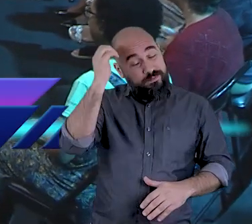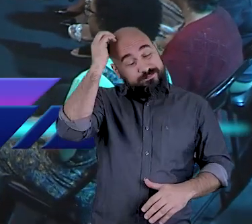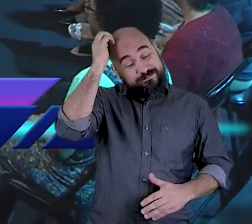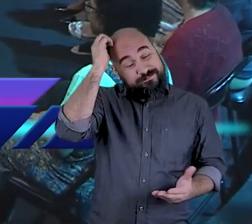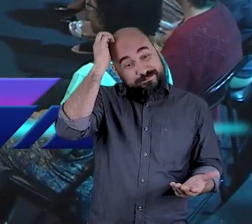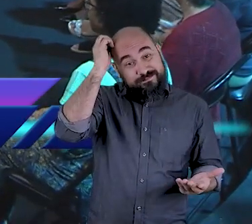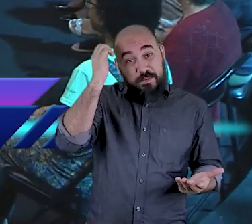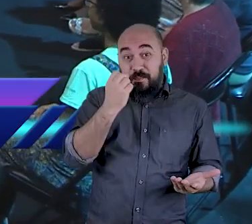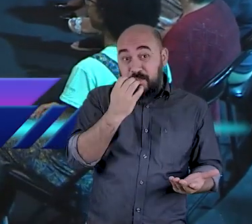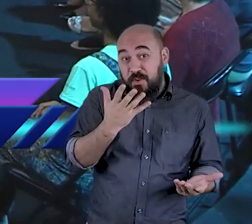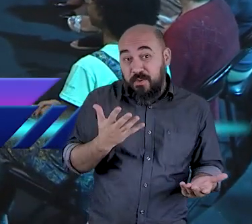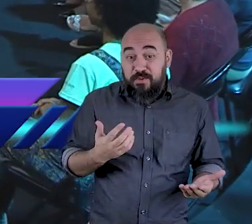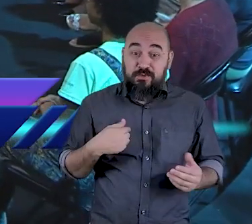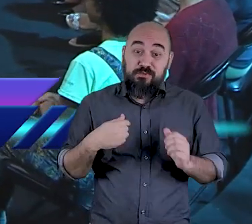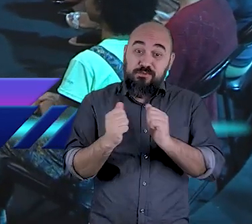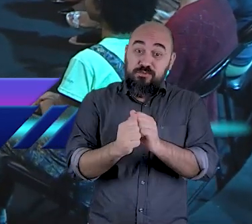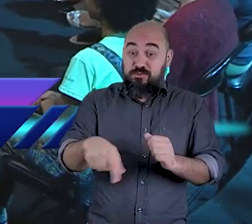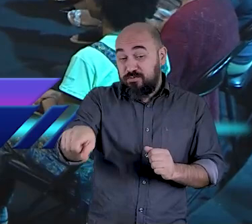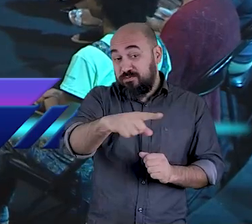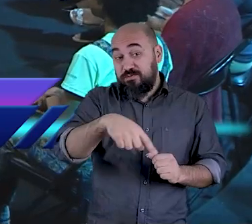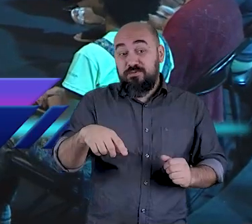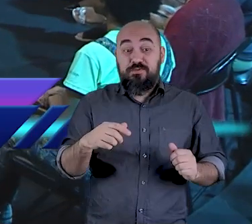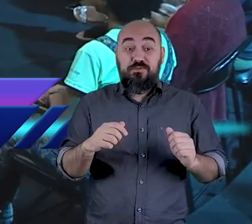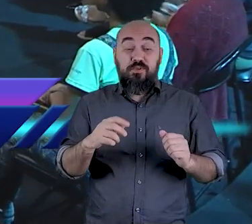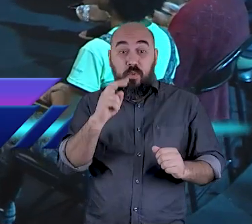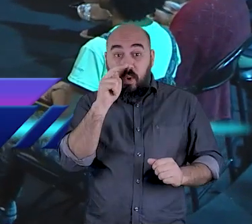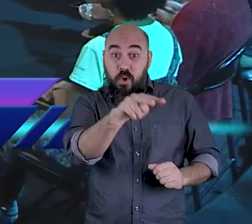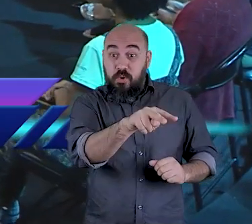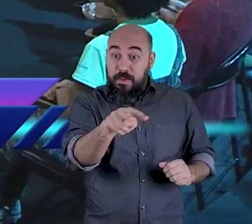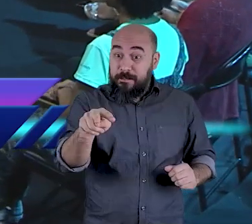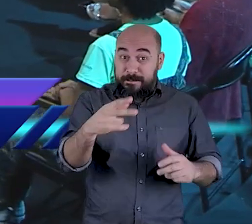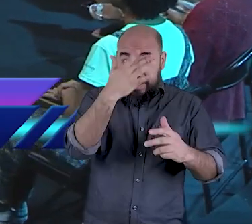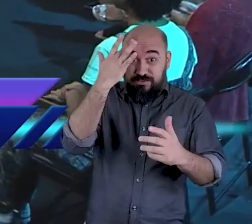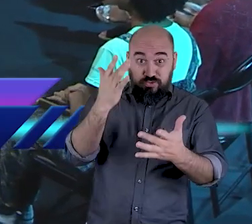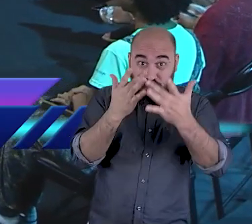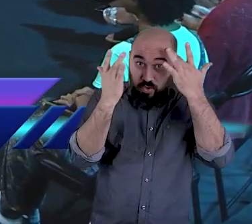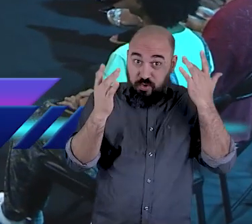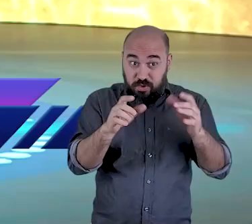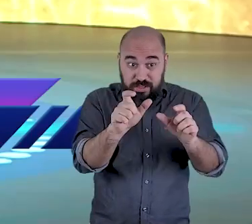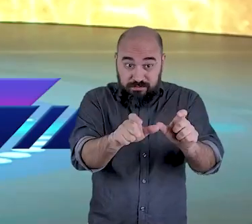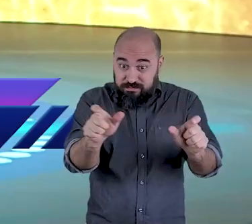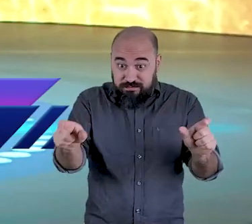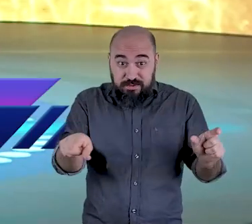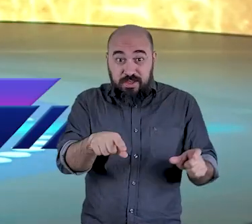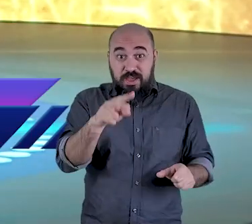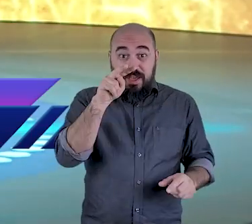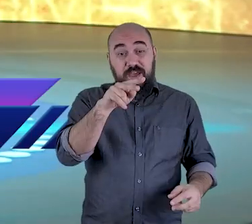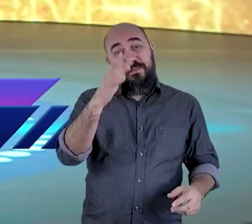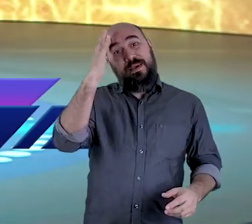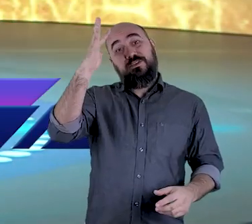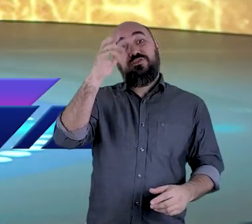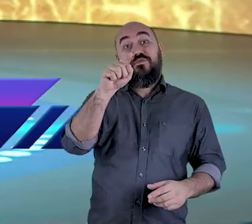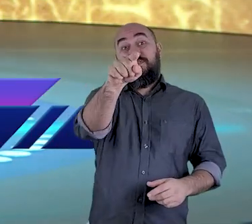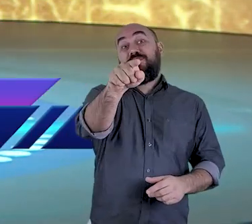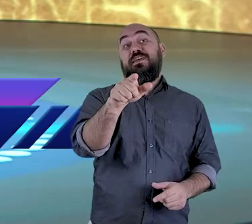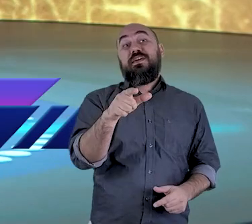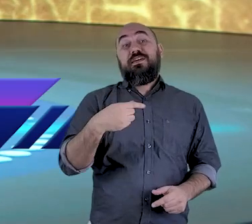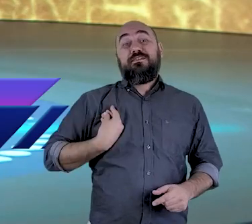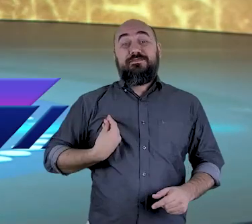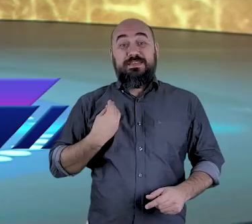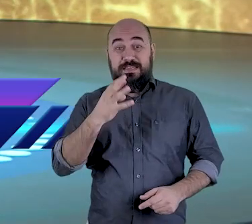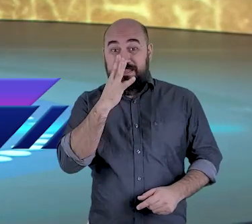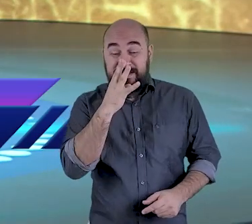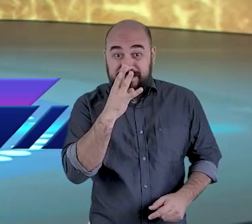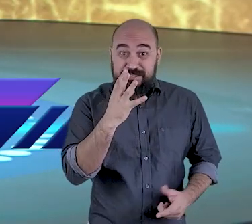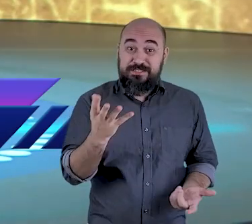ter vocês aqui comigo porque vocês fazem parte do programa Arena do Futuro Quando eu olho para vocês eu imagino você que está aí em diferentes lugares